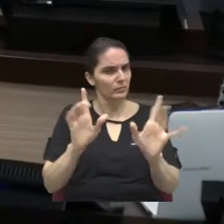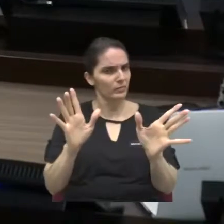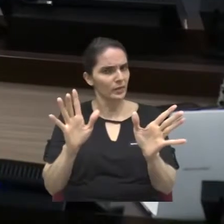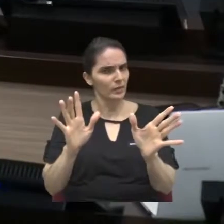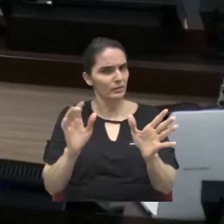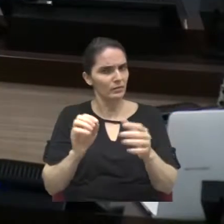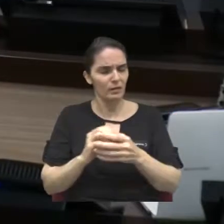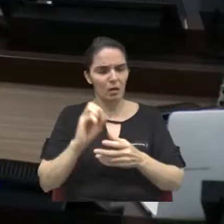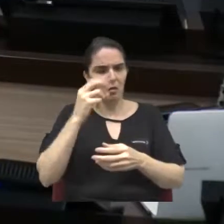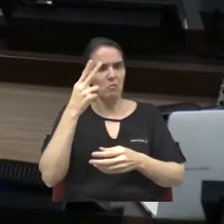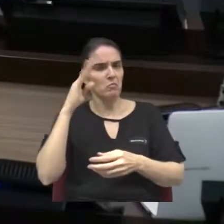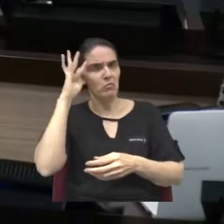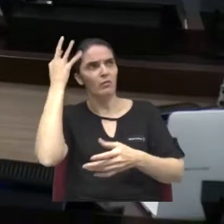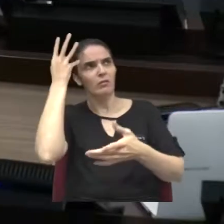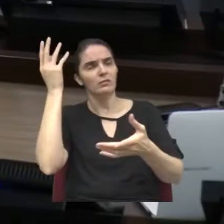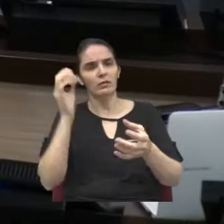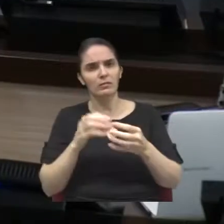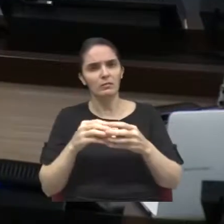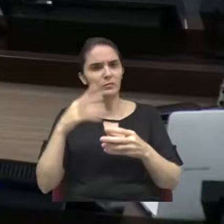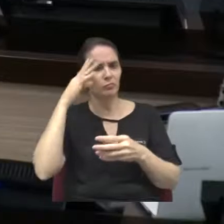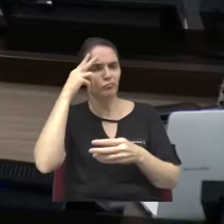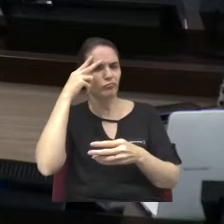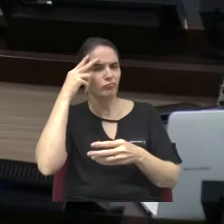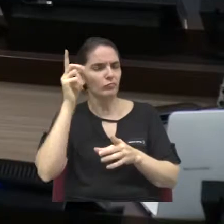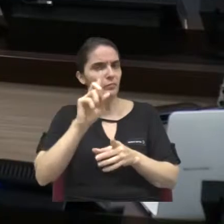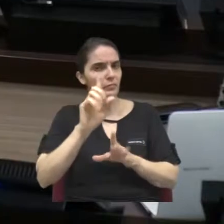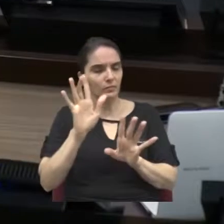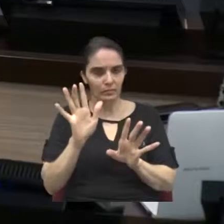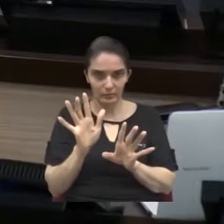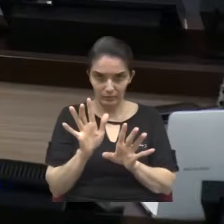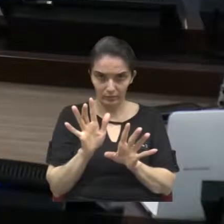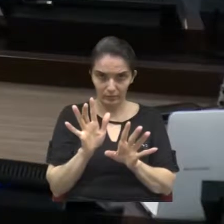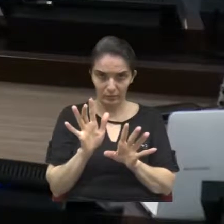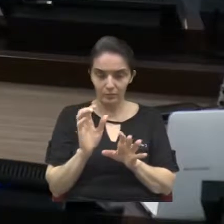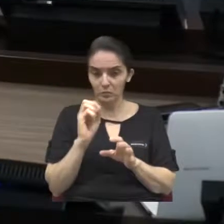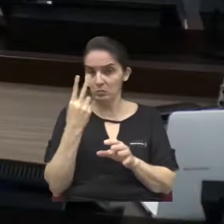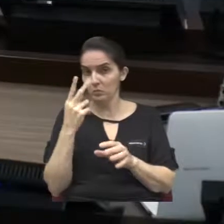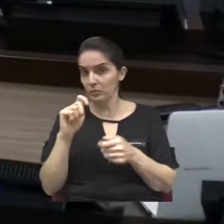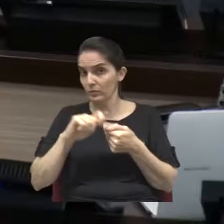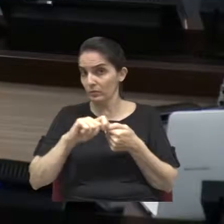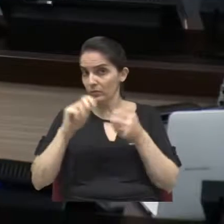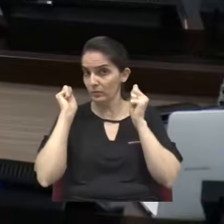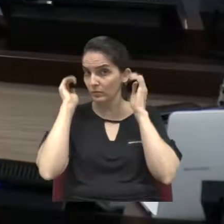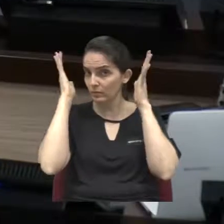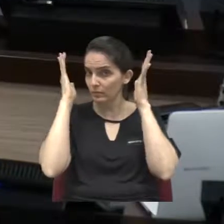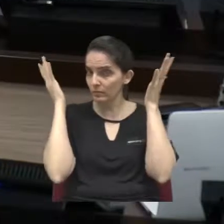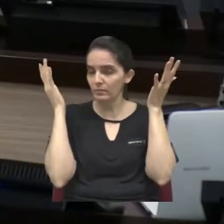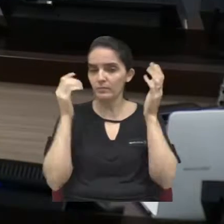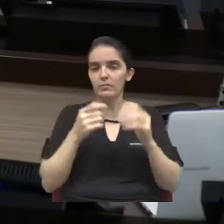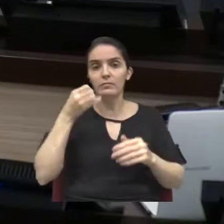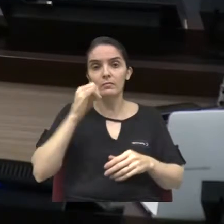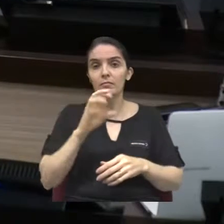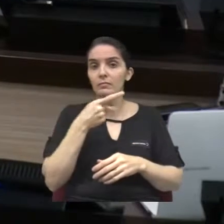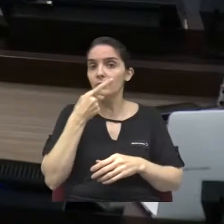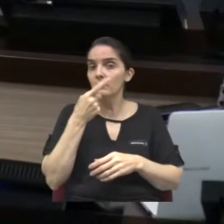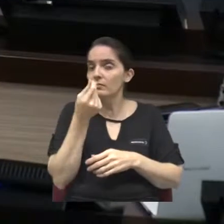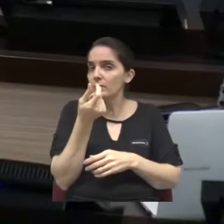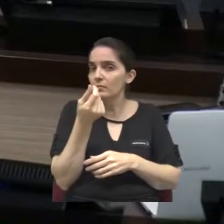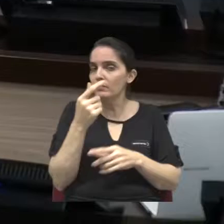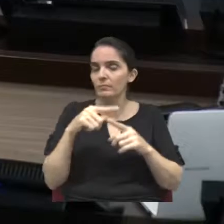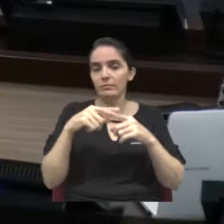cartola, não é possível aí fazer muito milagre quando o assunto é finanças, mas essas